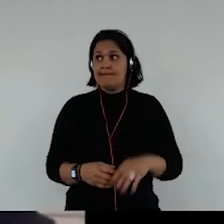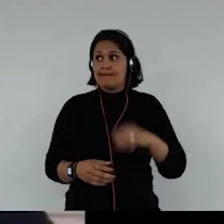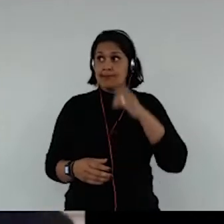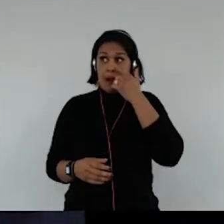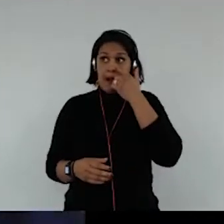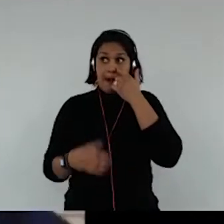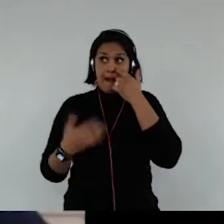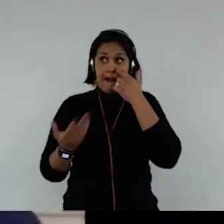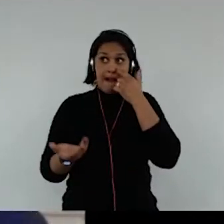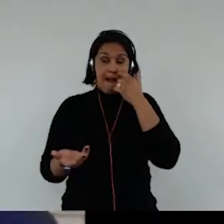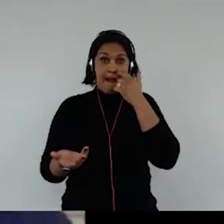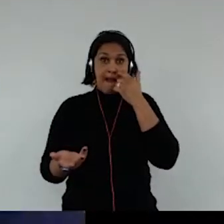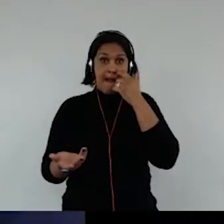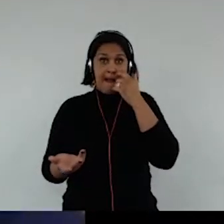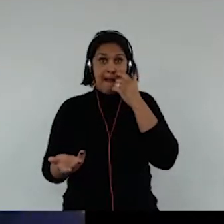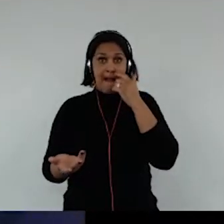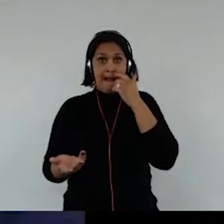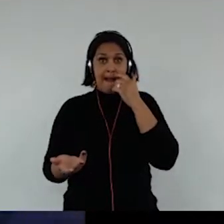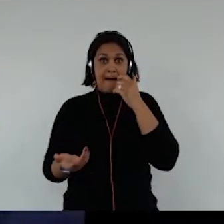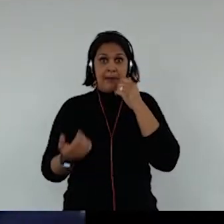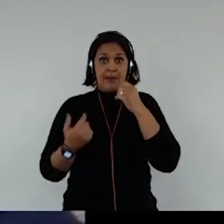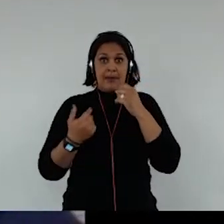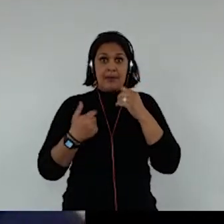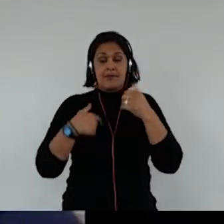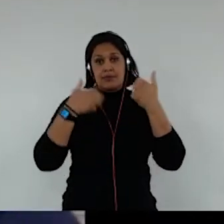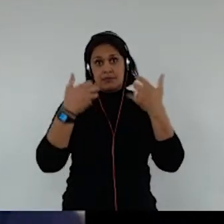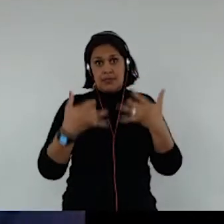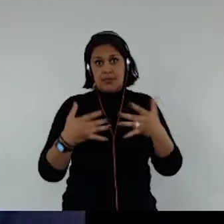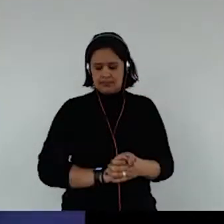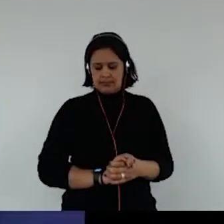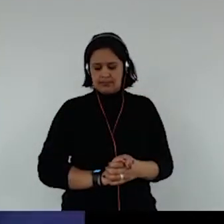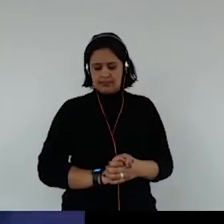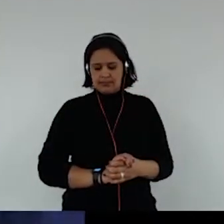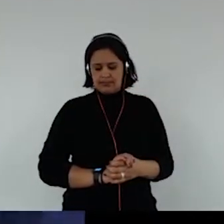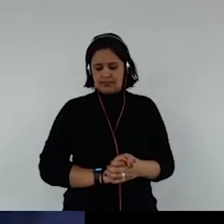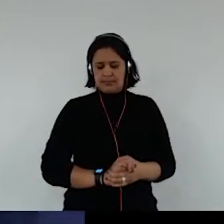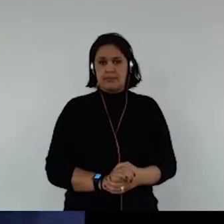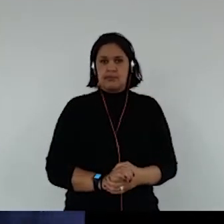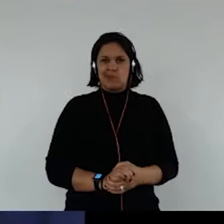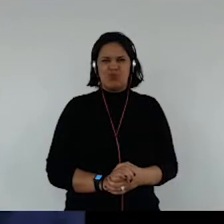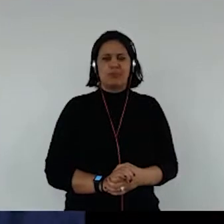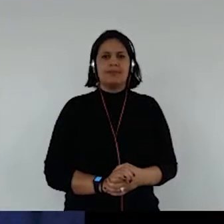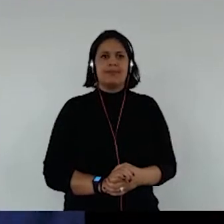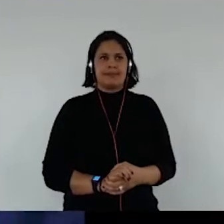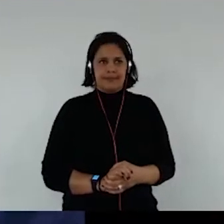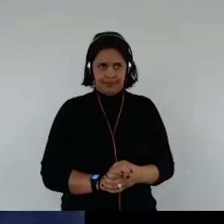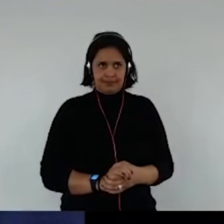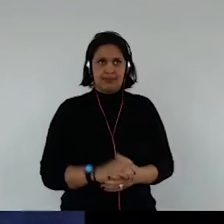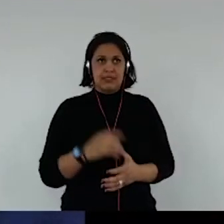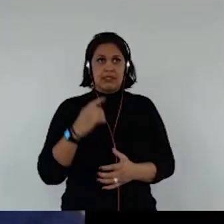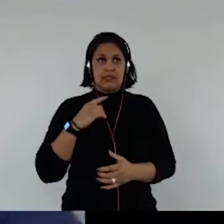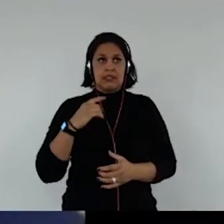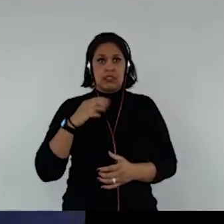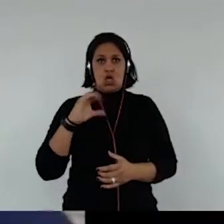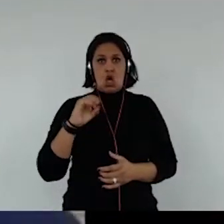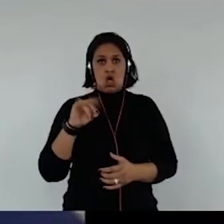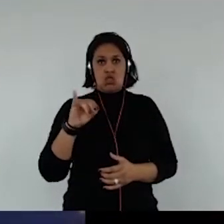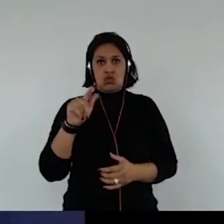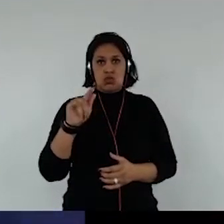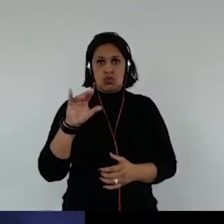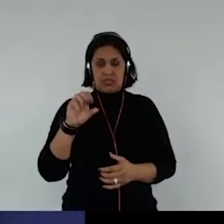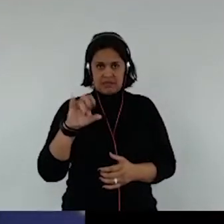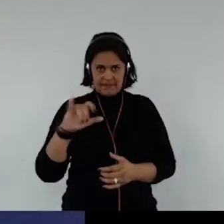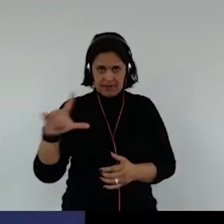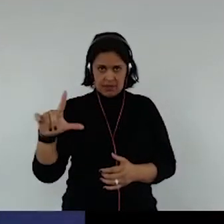E eu vou direto, então, agora ao dever de renegociação. Regra do Código Civil nosso, extinção do contrato,